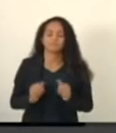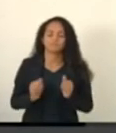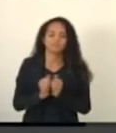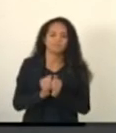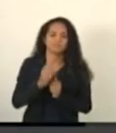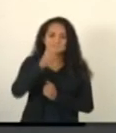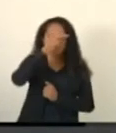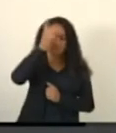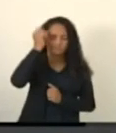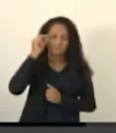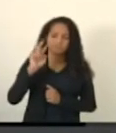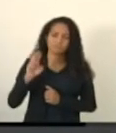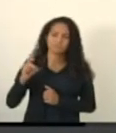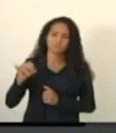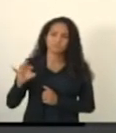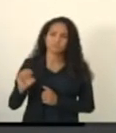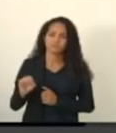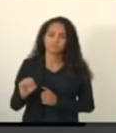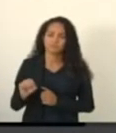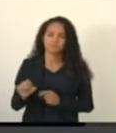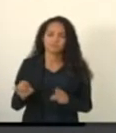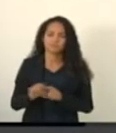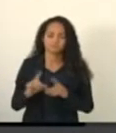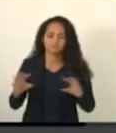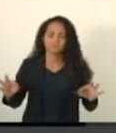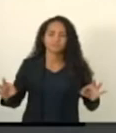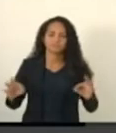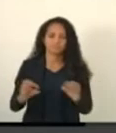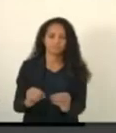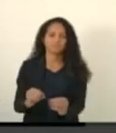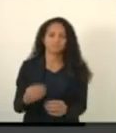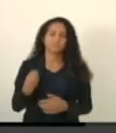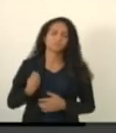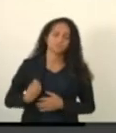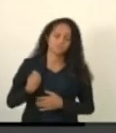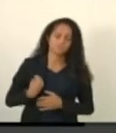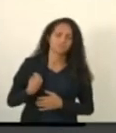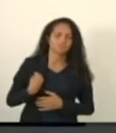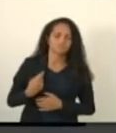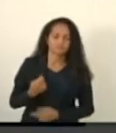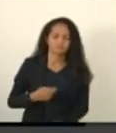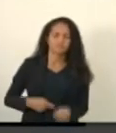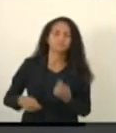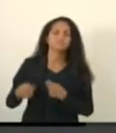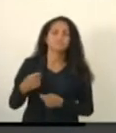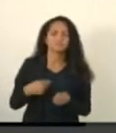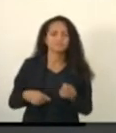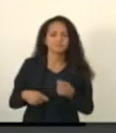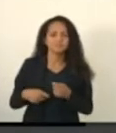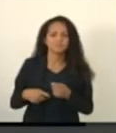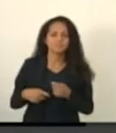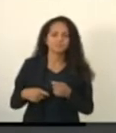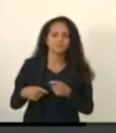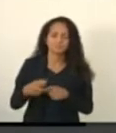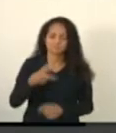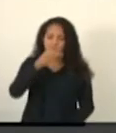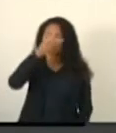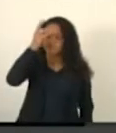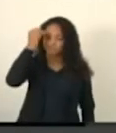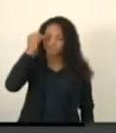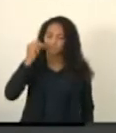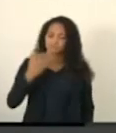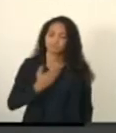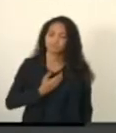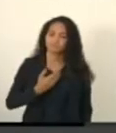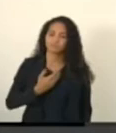com o prefeito Romário, juntamente com todos aqueles que participam da administração desse prefeito e o nosso